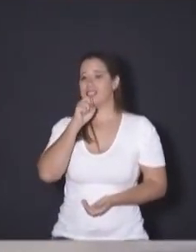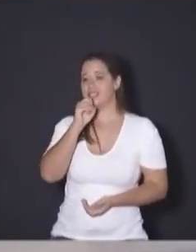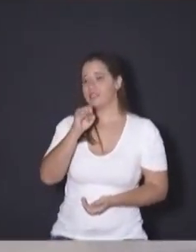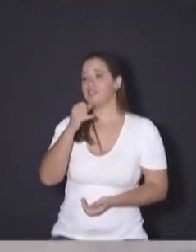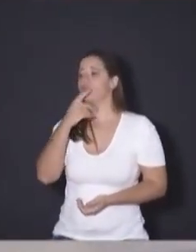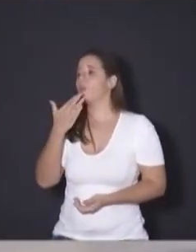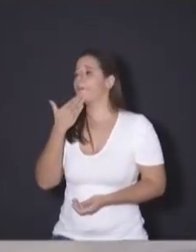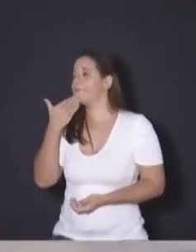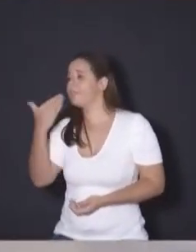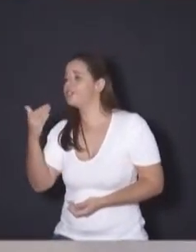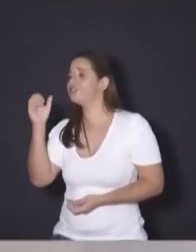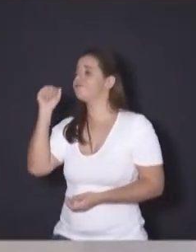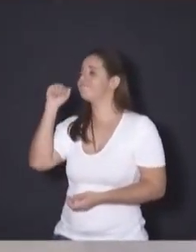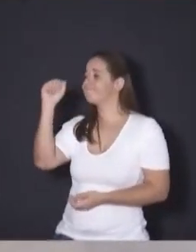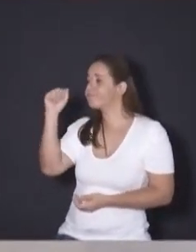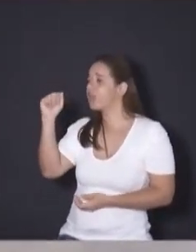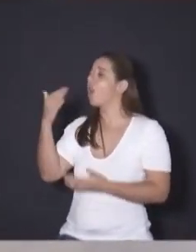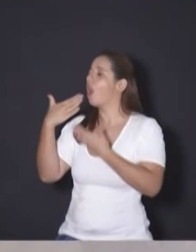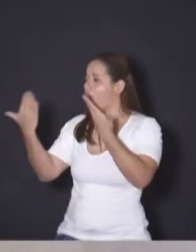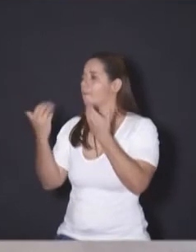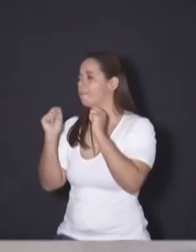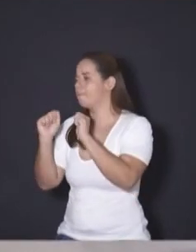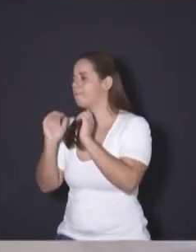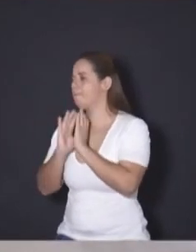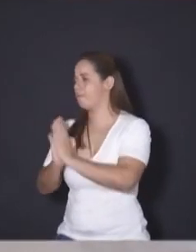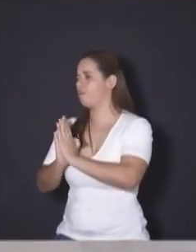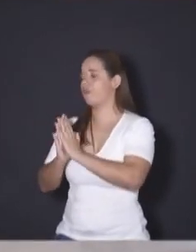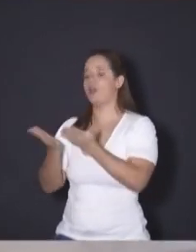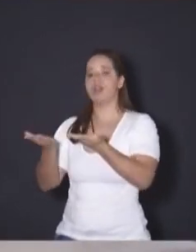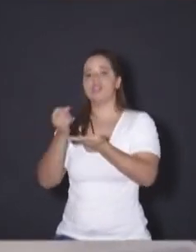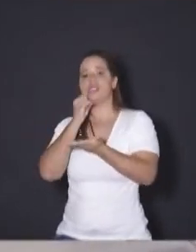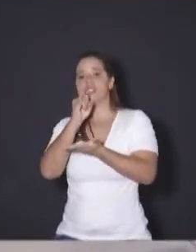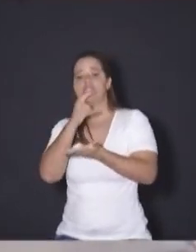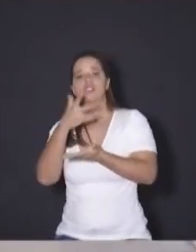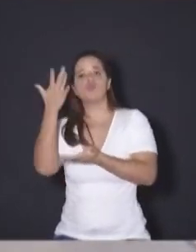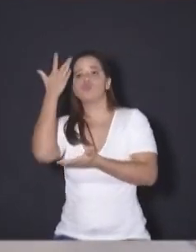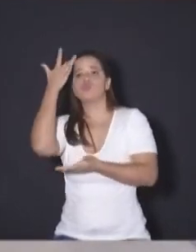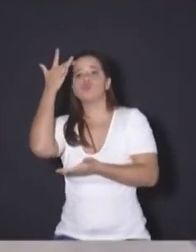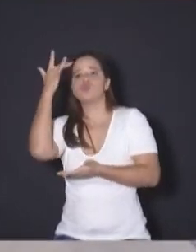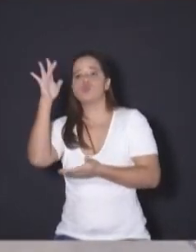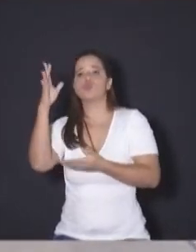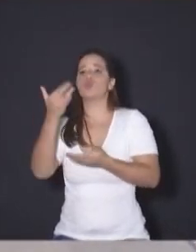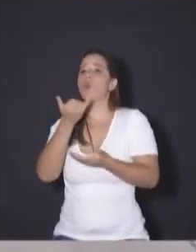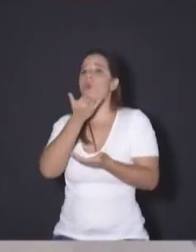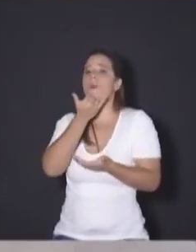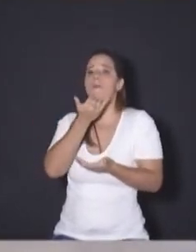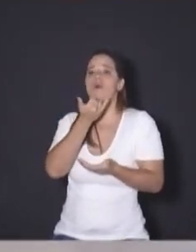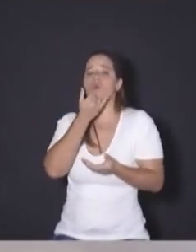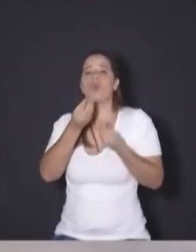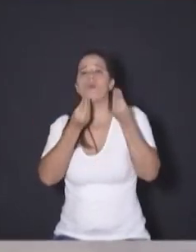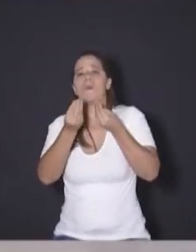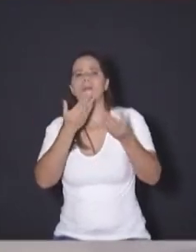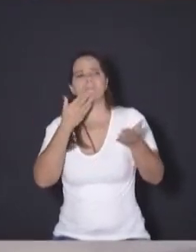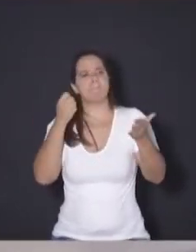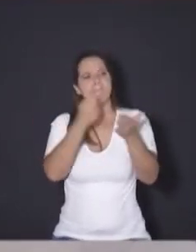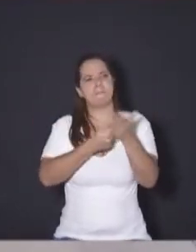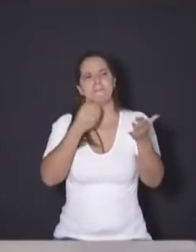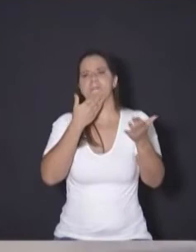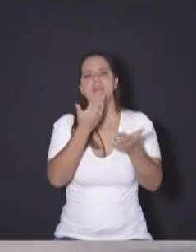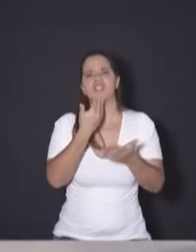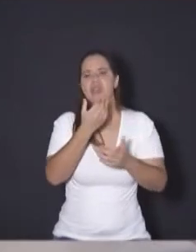na porta se você não for positivo se você não chegam solberg de cá estou falando hispania